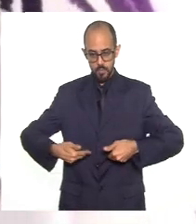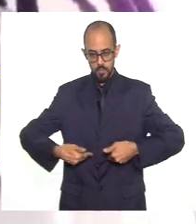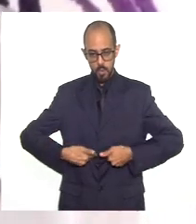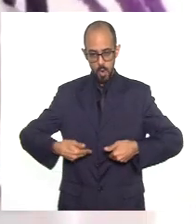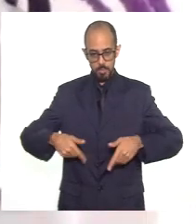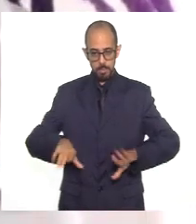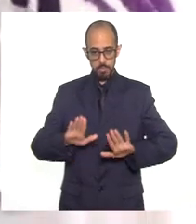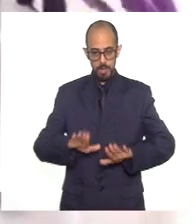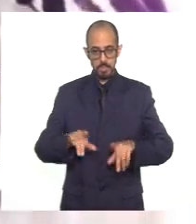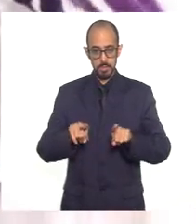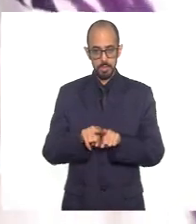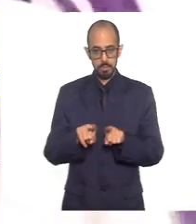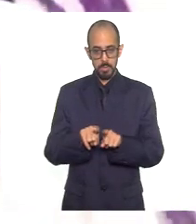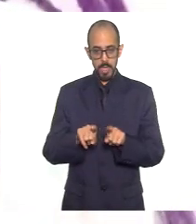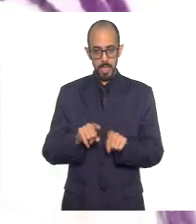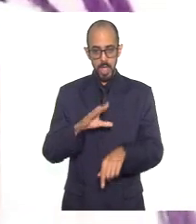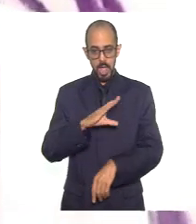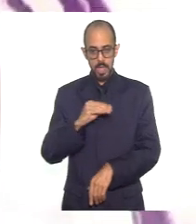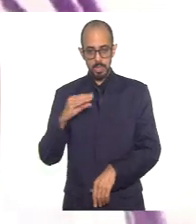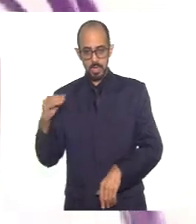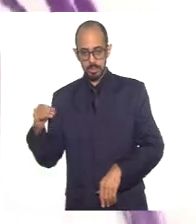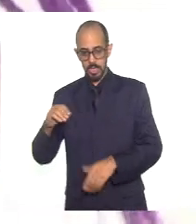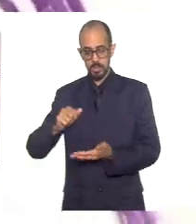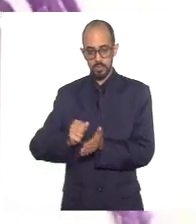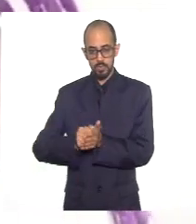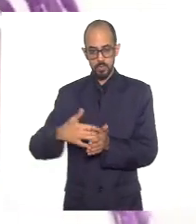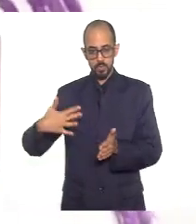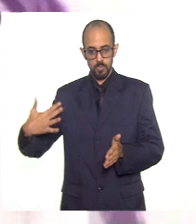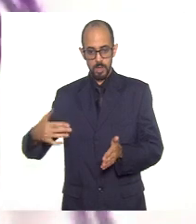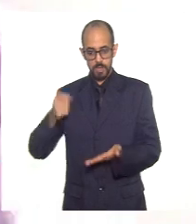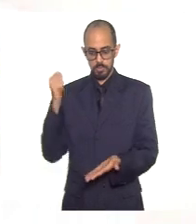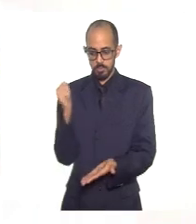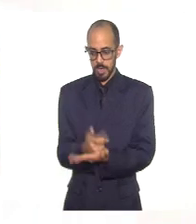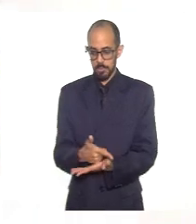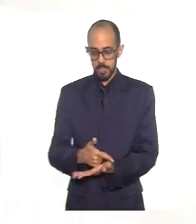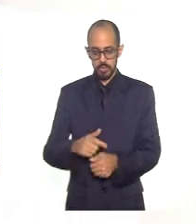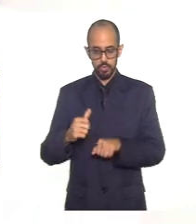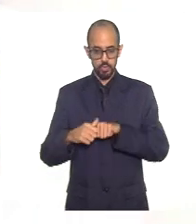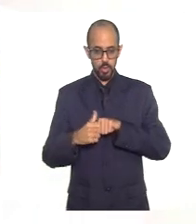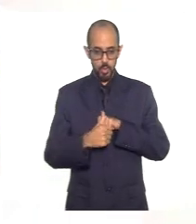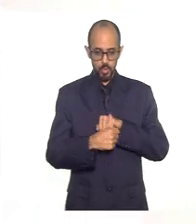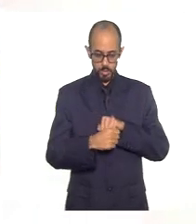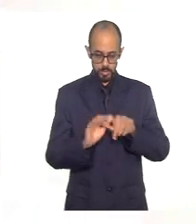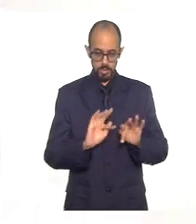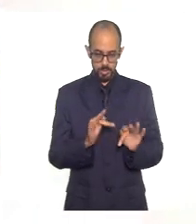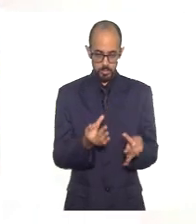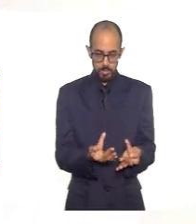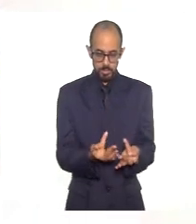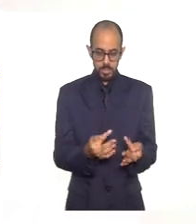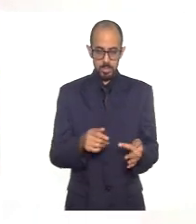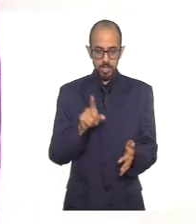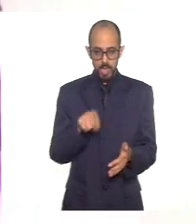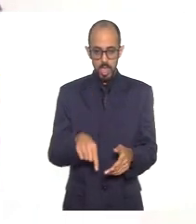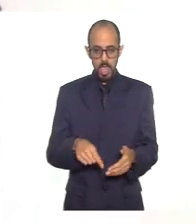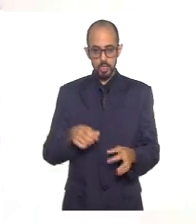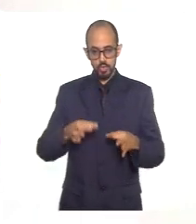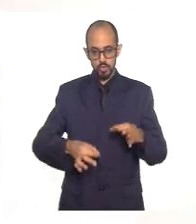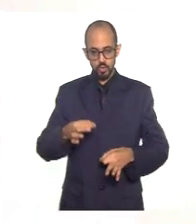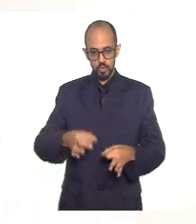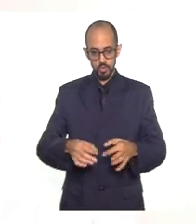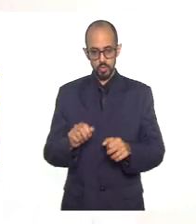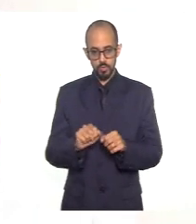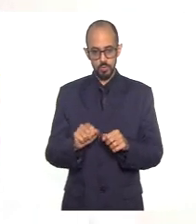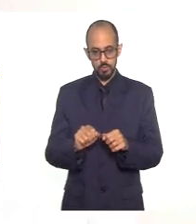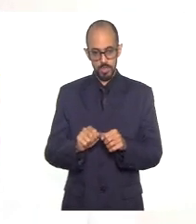mas atrasasse também diversas obrigações dessas famílias. Então, é justo o pagamento retroativo e a ampliação